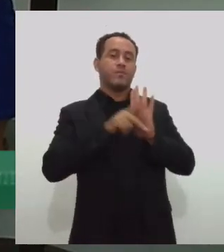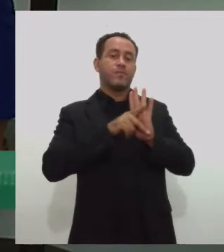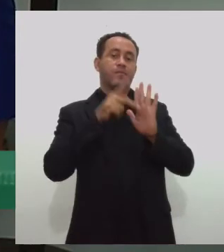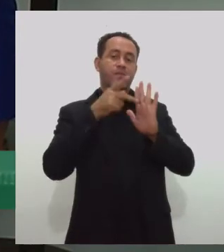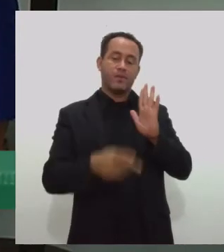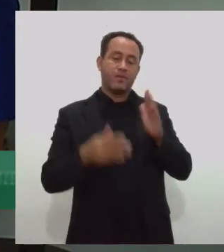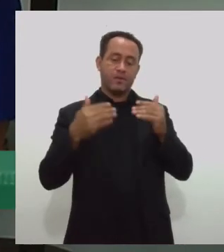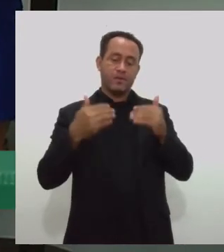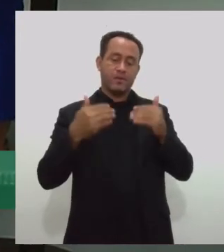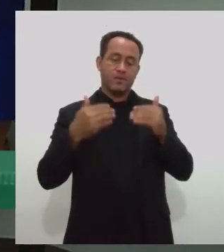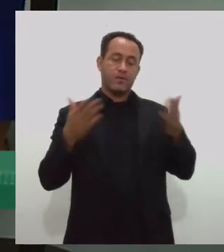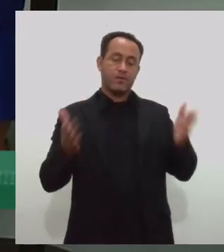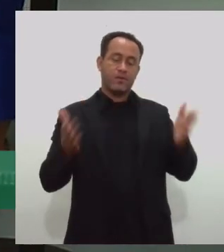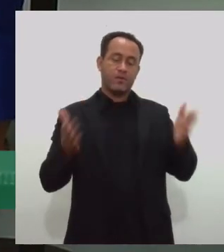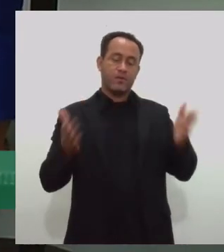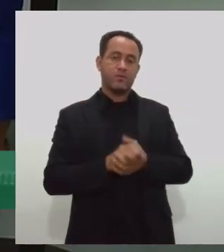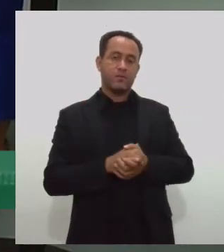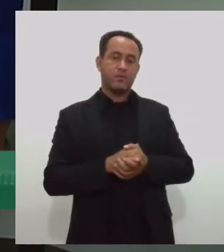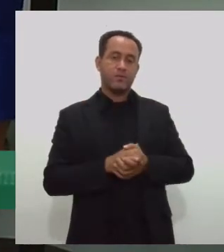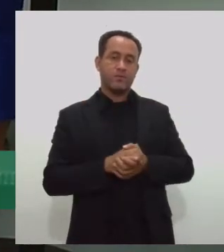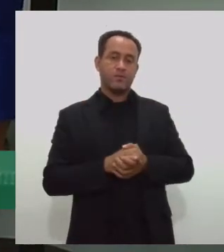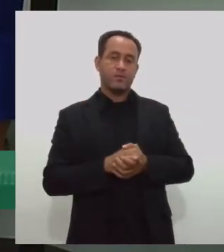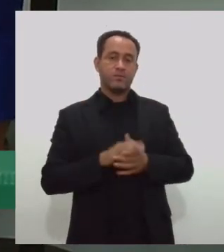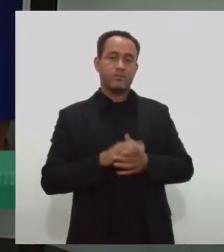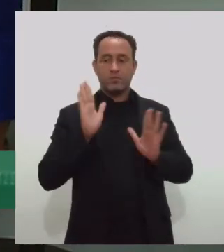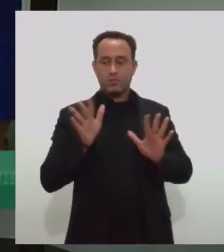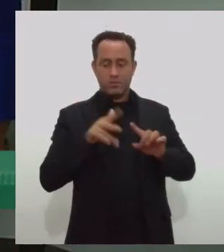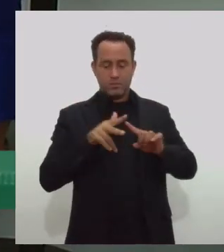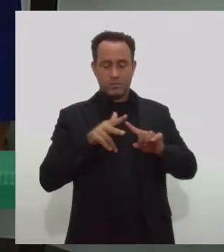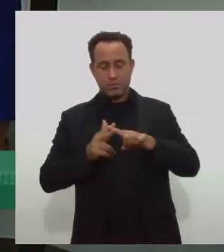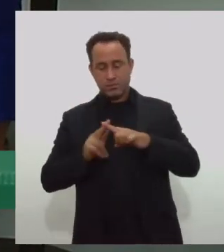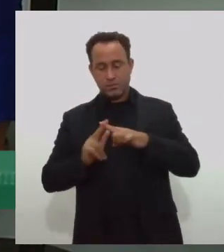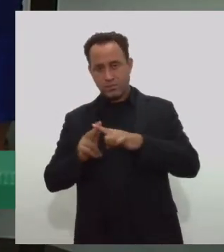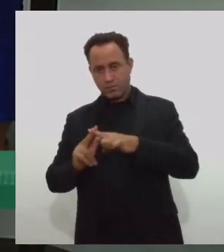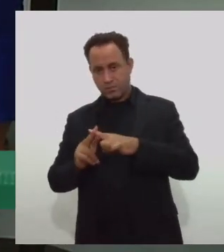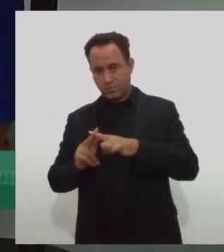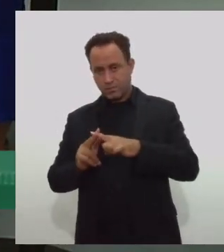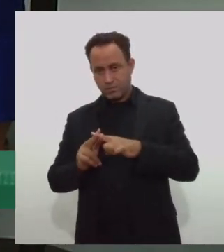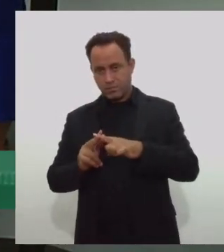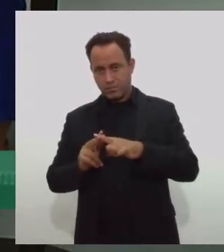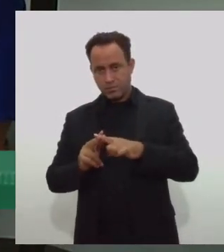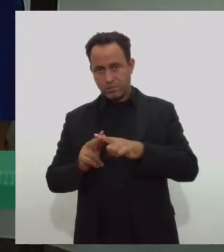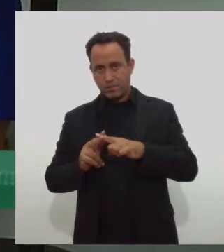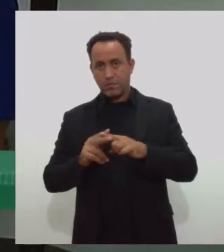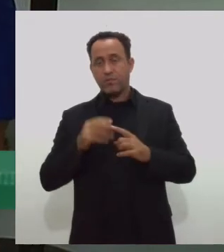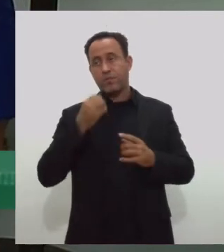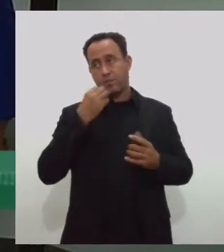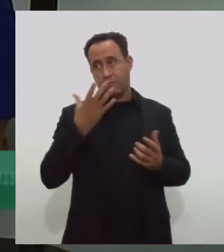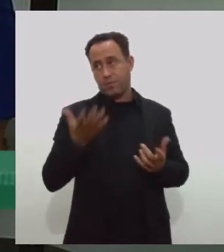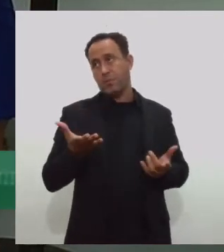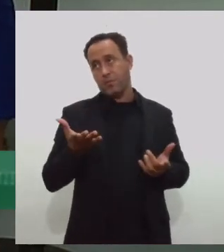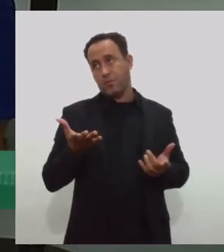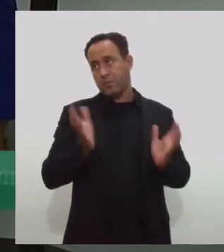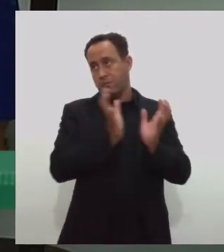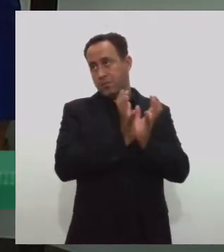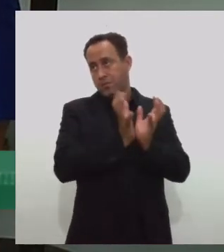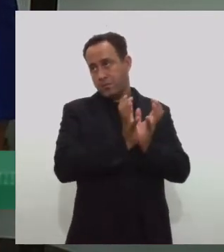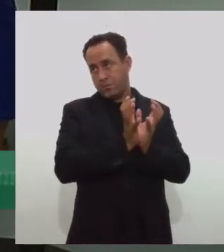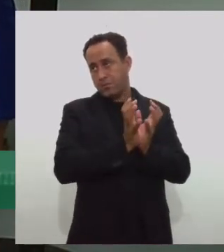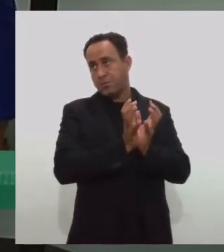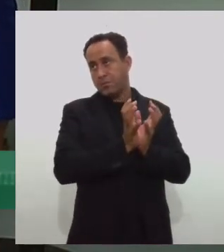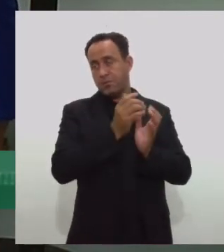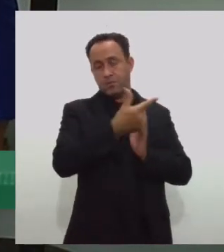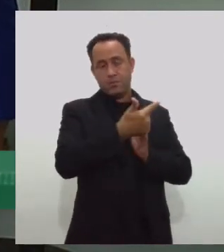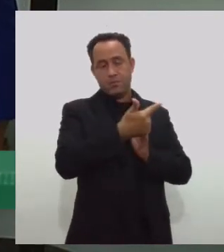inicial, já que foi mexida aí muito pelo relator, adiantou toda essa comissão aí de 2018